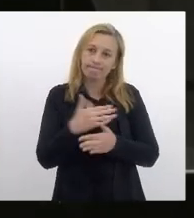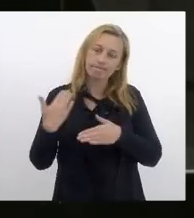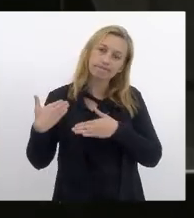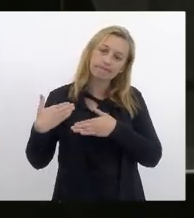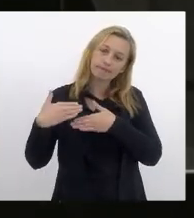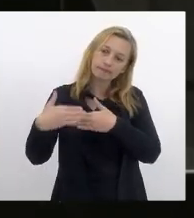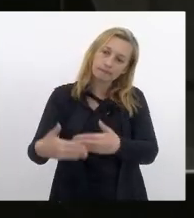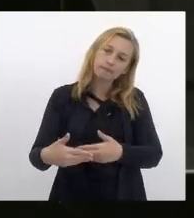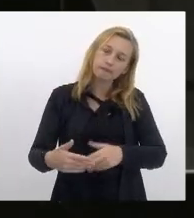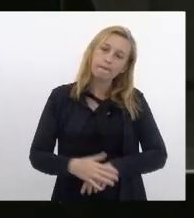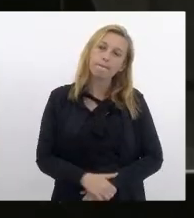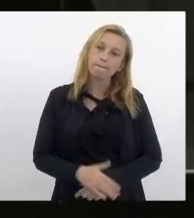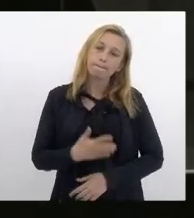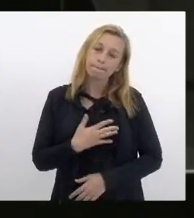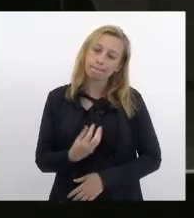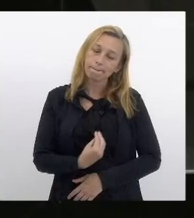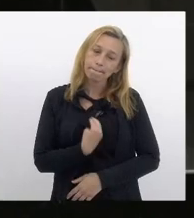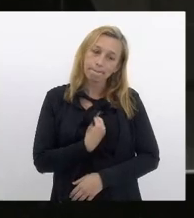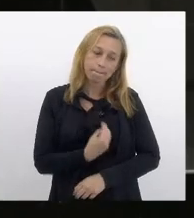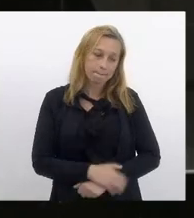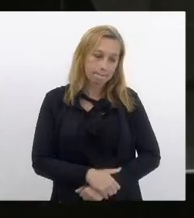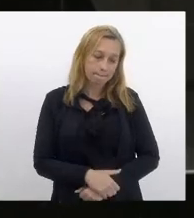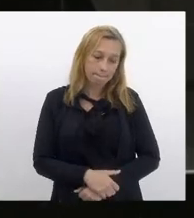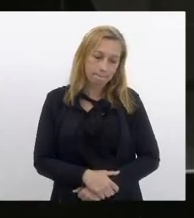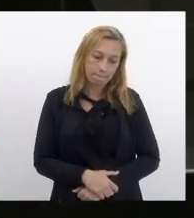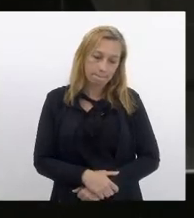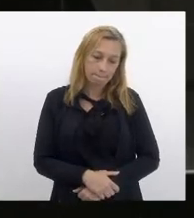minha vida. E